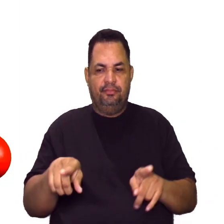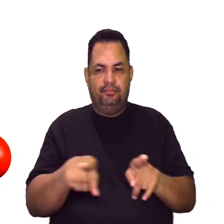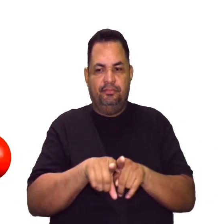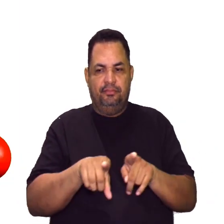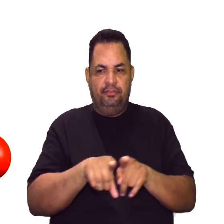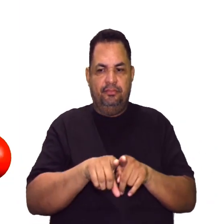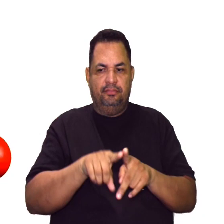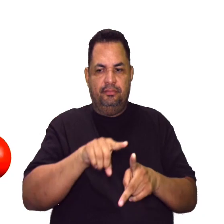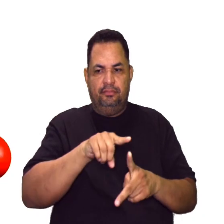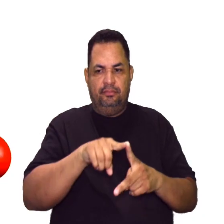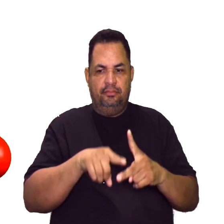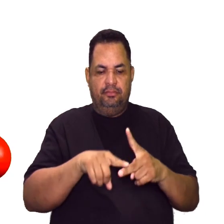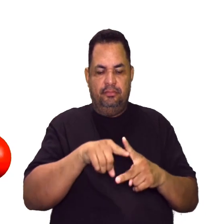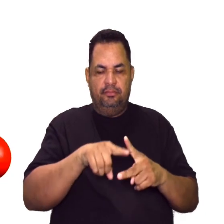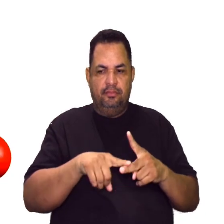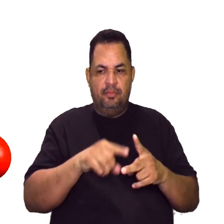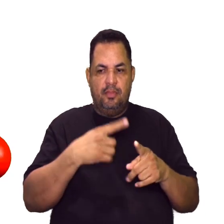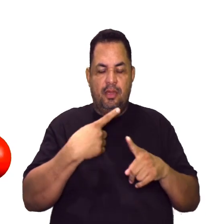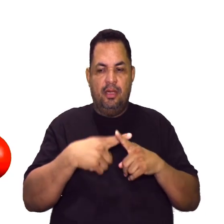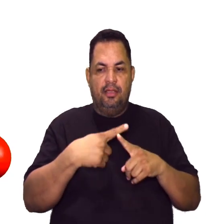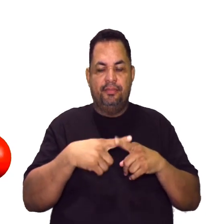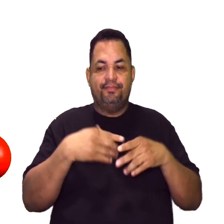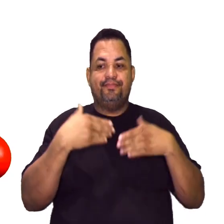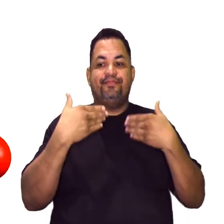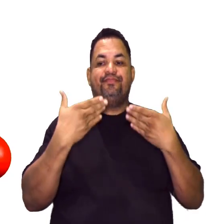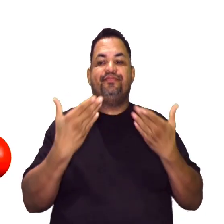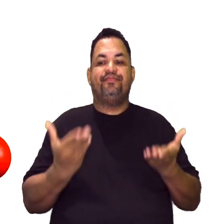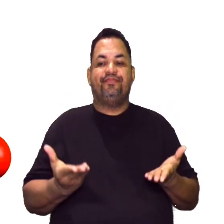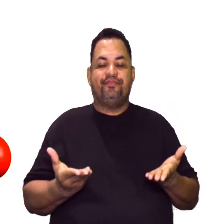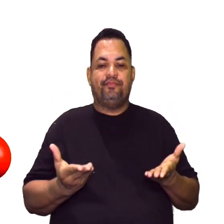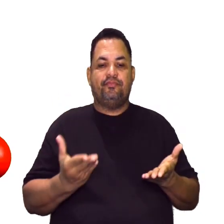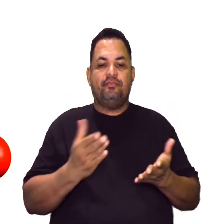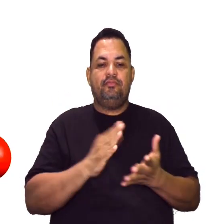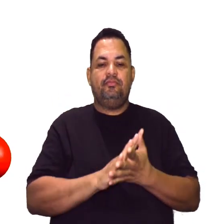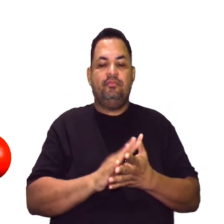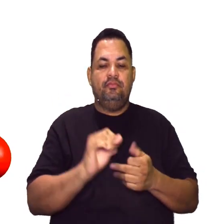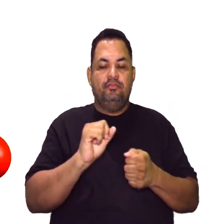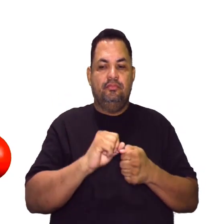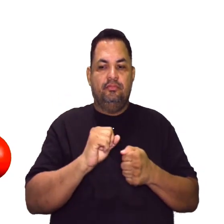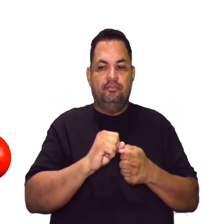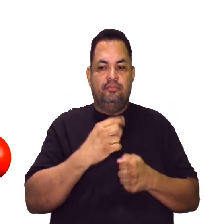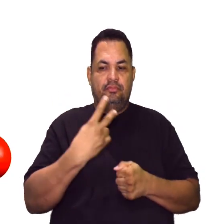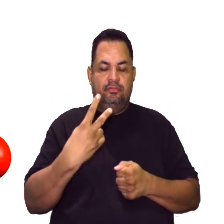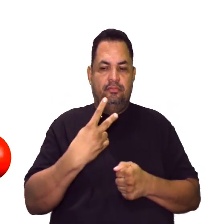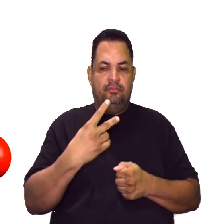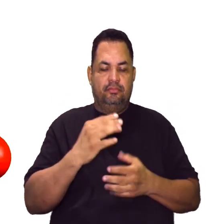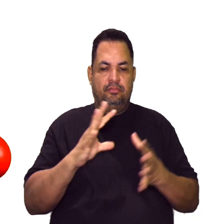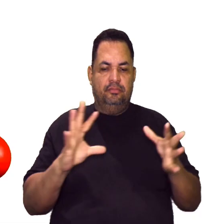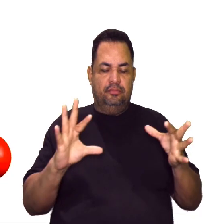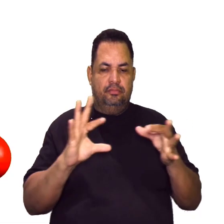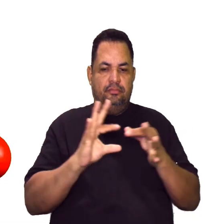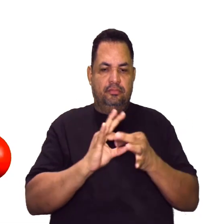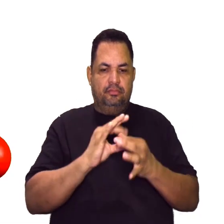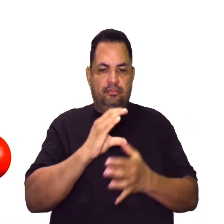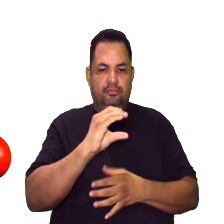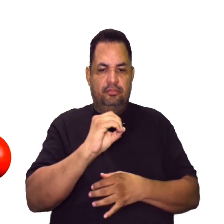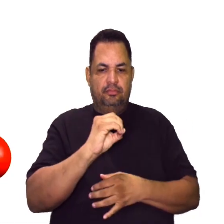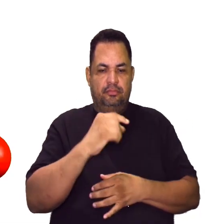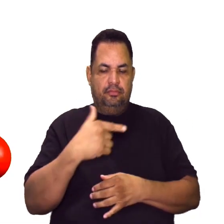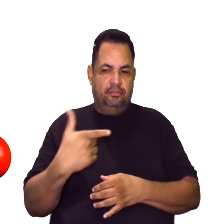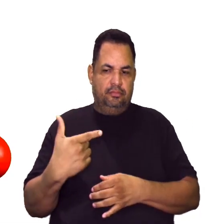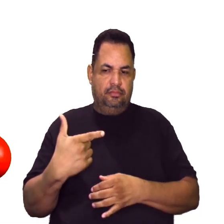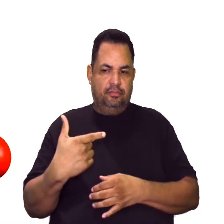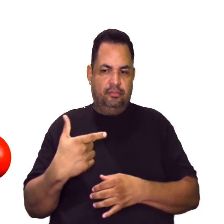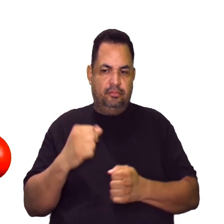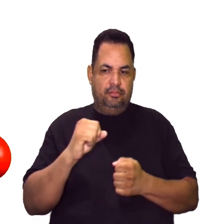também é angular. Por quê? Porque quando o enxofre faz 2 ligações com o oxigênio,